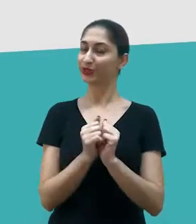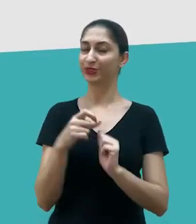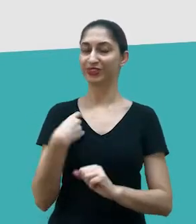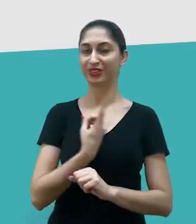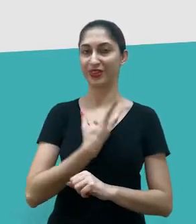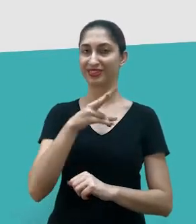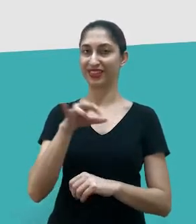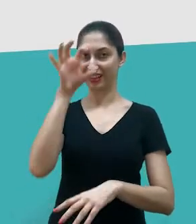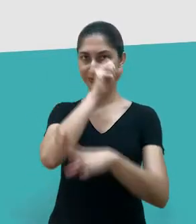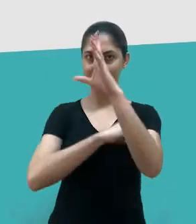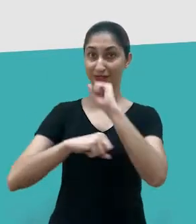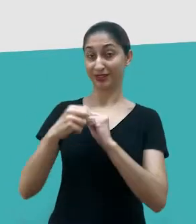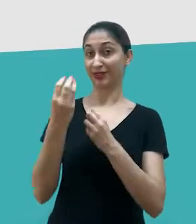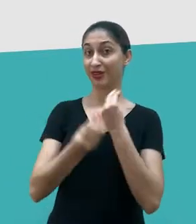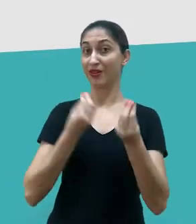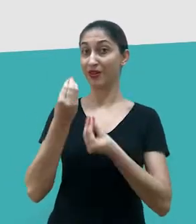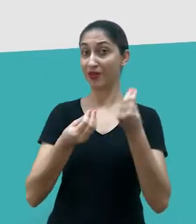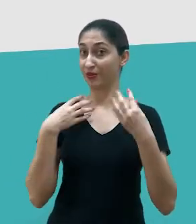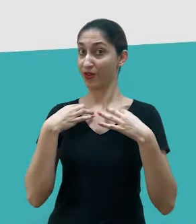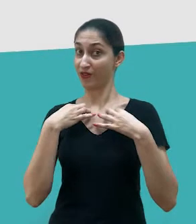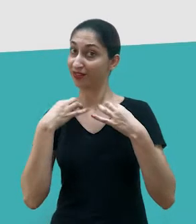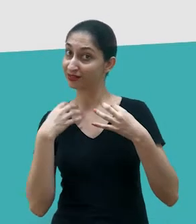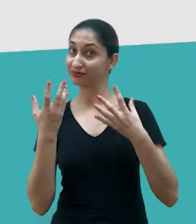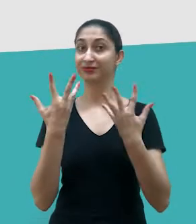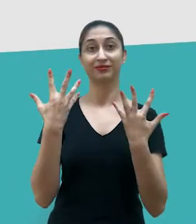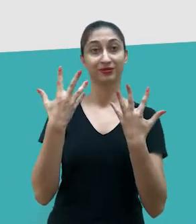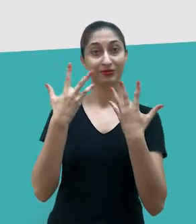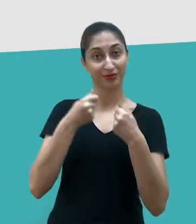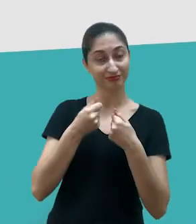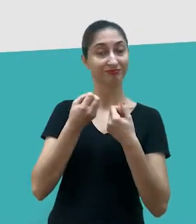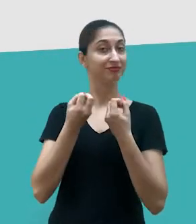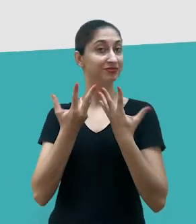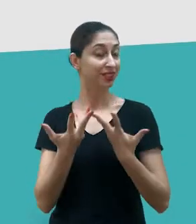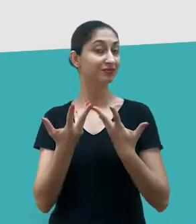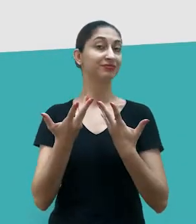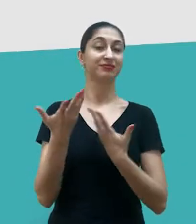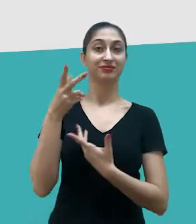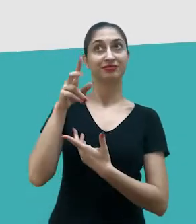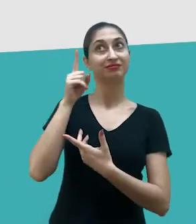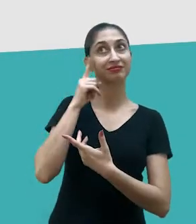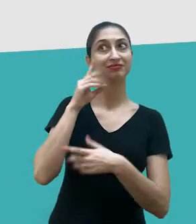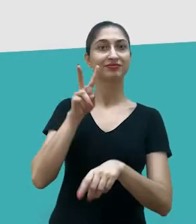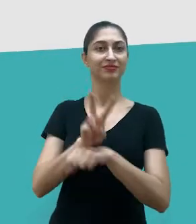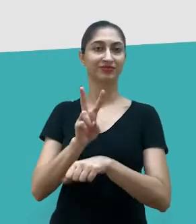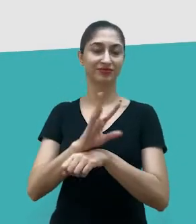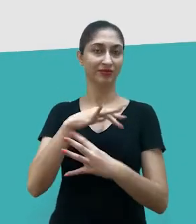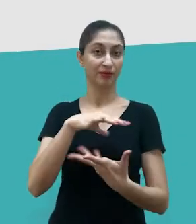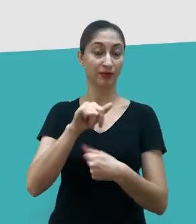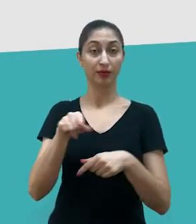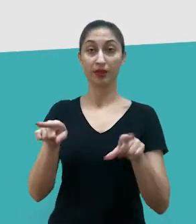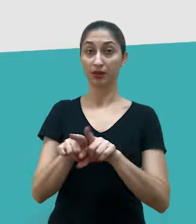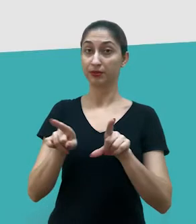vai aprender como a gente pode se vestir muito bem e pensando na preservação do planeta e,